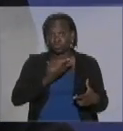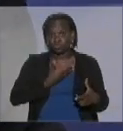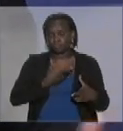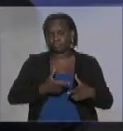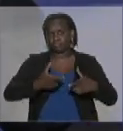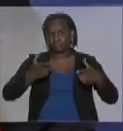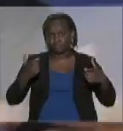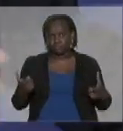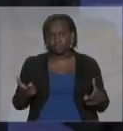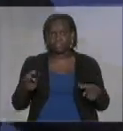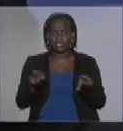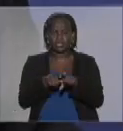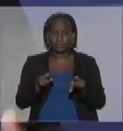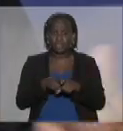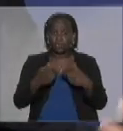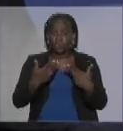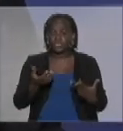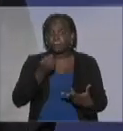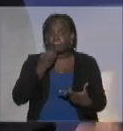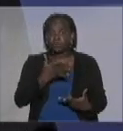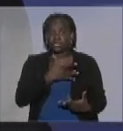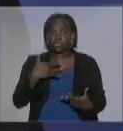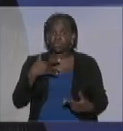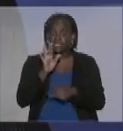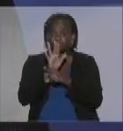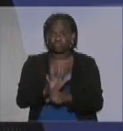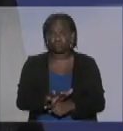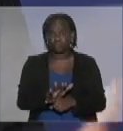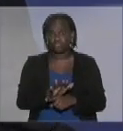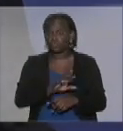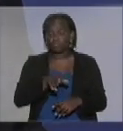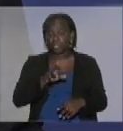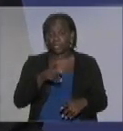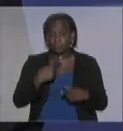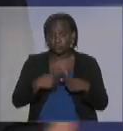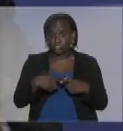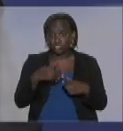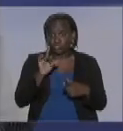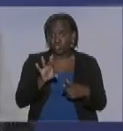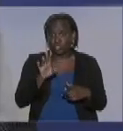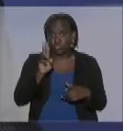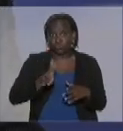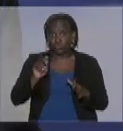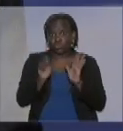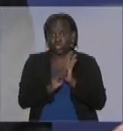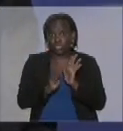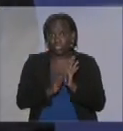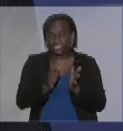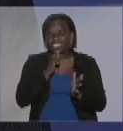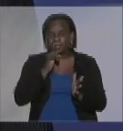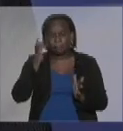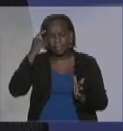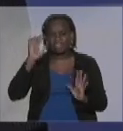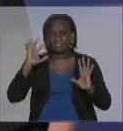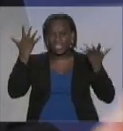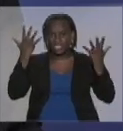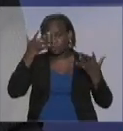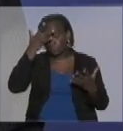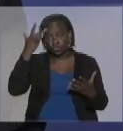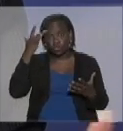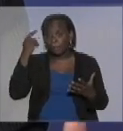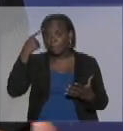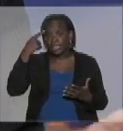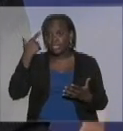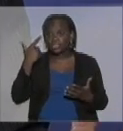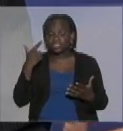amizade, se introduzindo aí em coisas boas e sadias. Não porque, às vezes, só a droga. Né? Você pensa numa festa. Tem pessoas